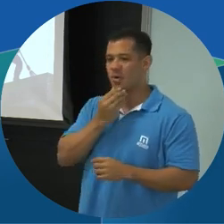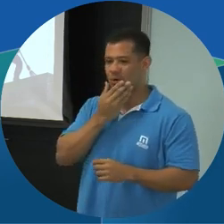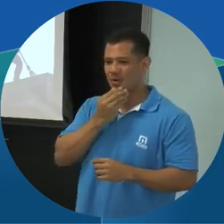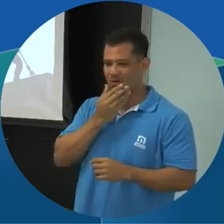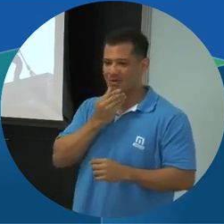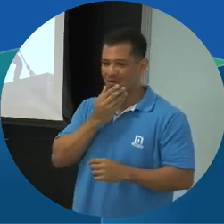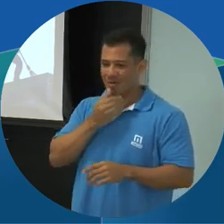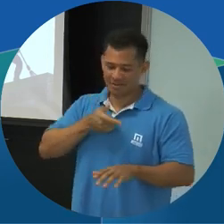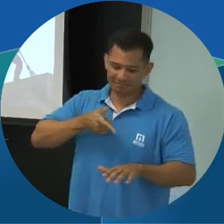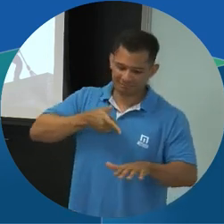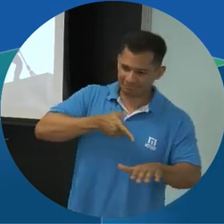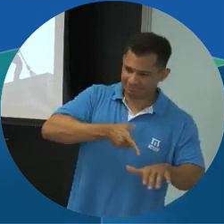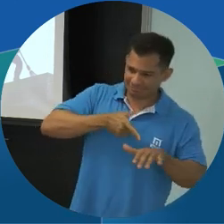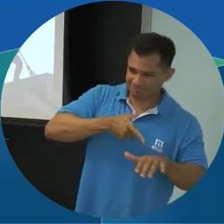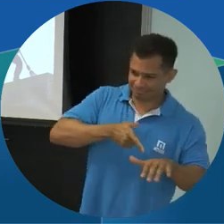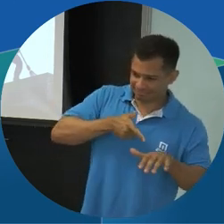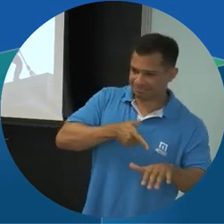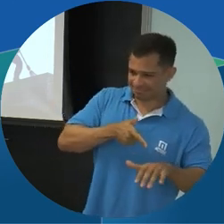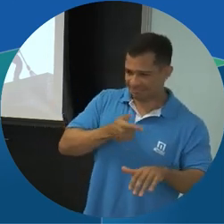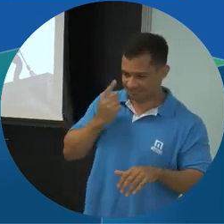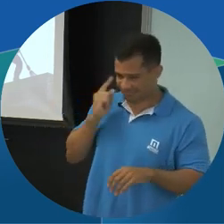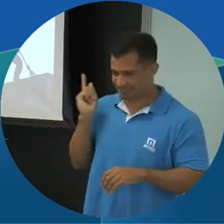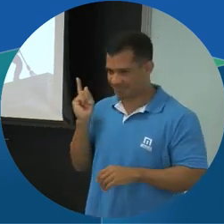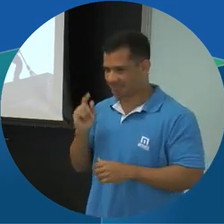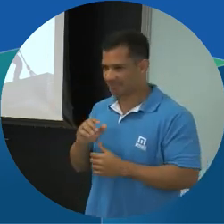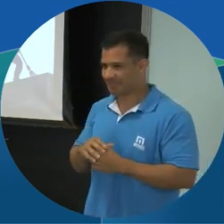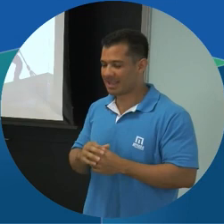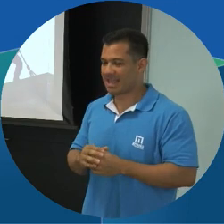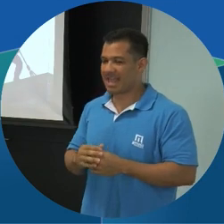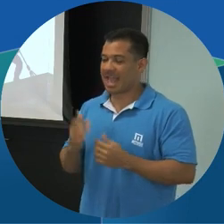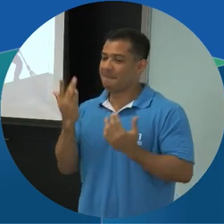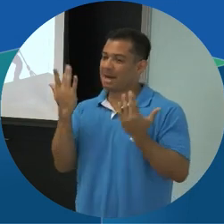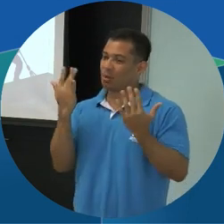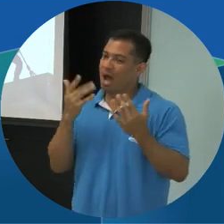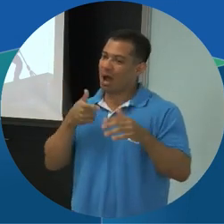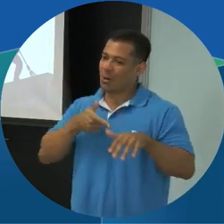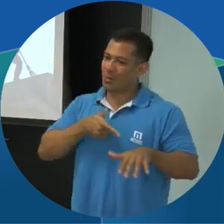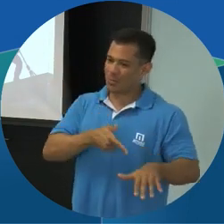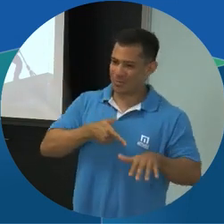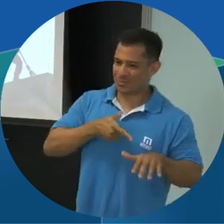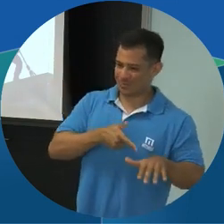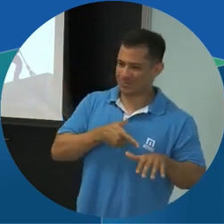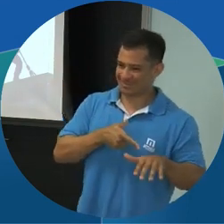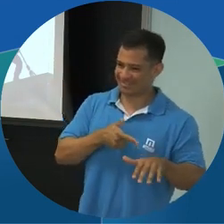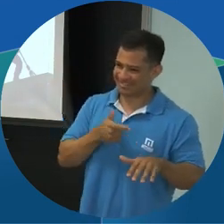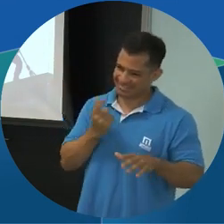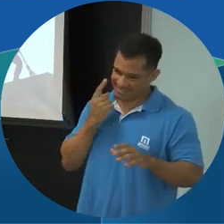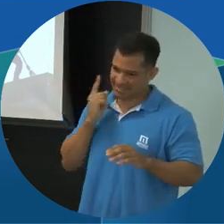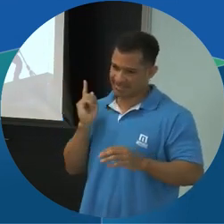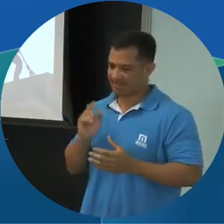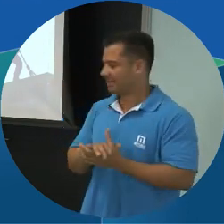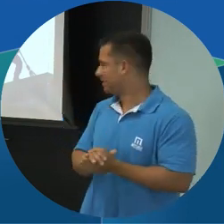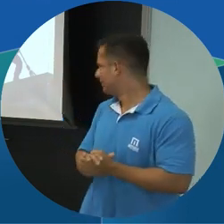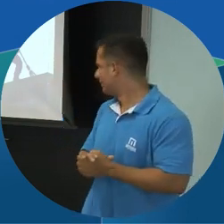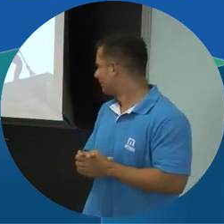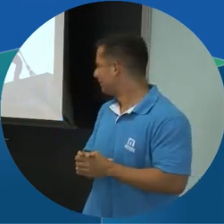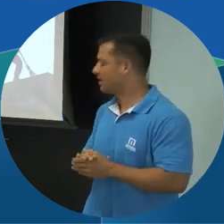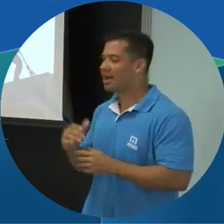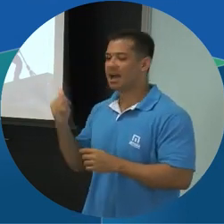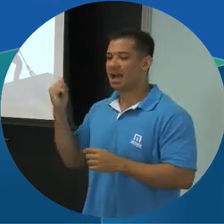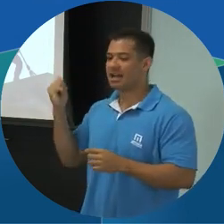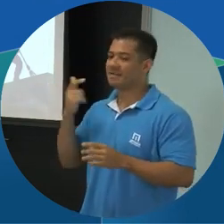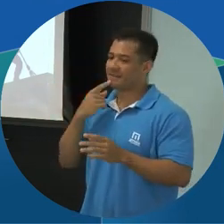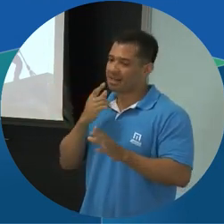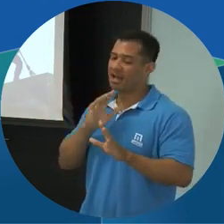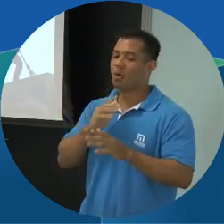Um operador aqui trabalhando com uma pistola manual. Vamos falar agora também sobre os processos. Esse hidrojateamento,